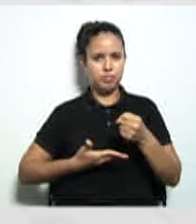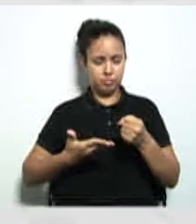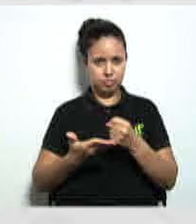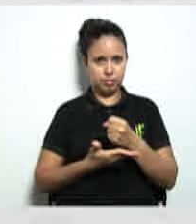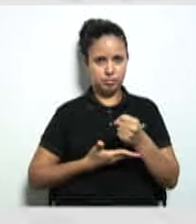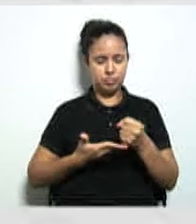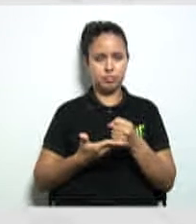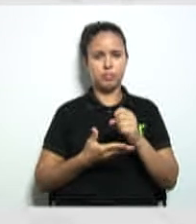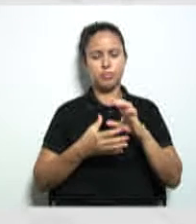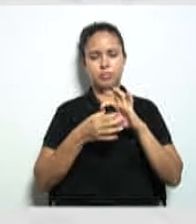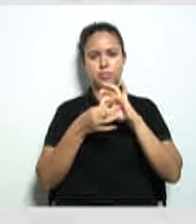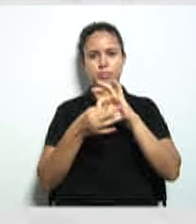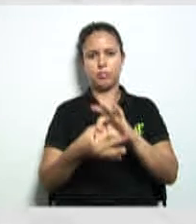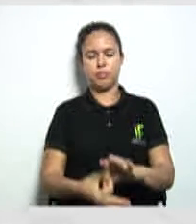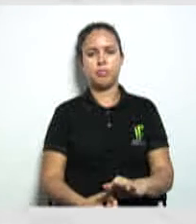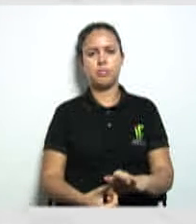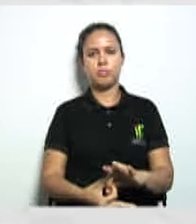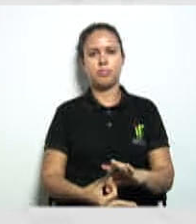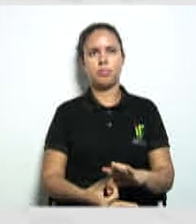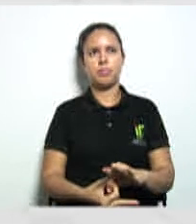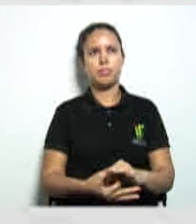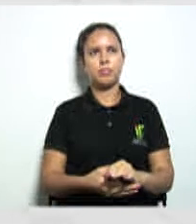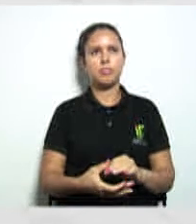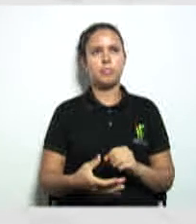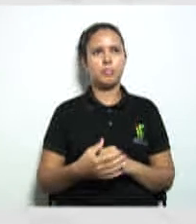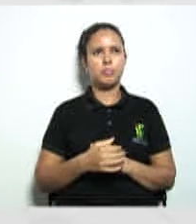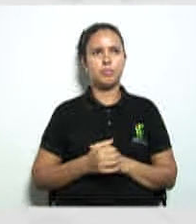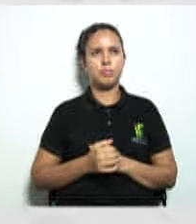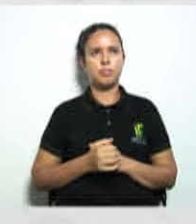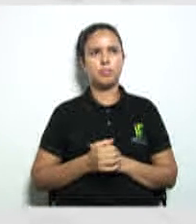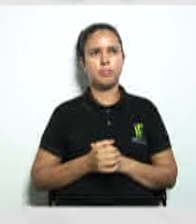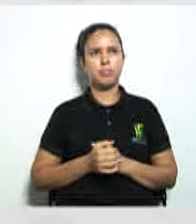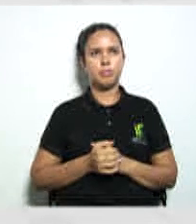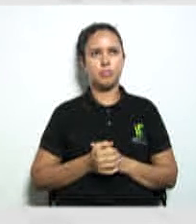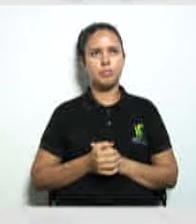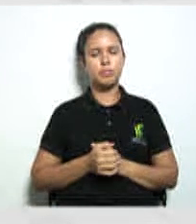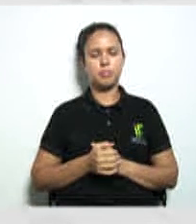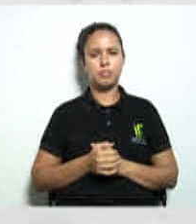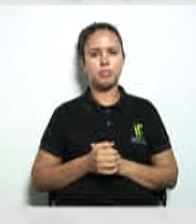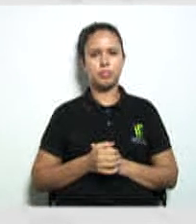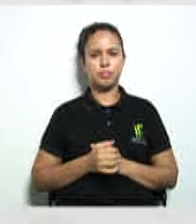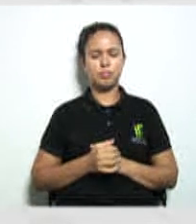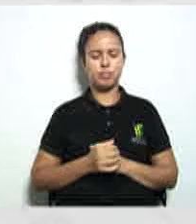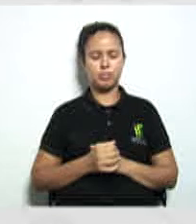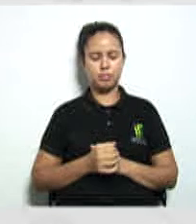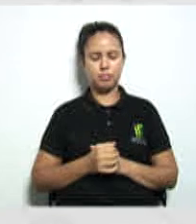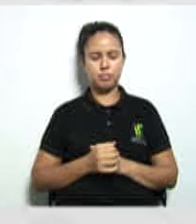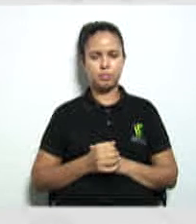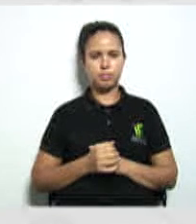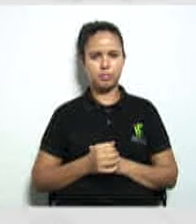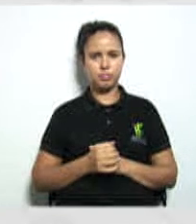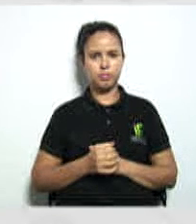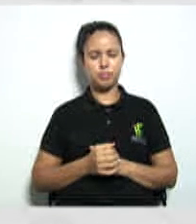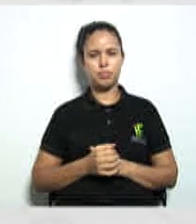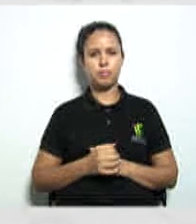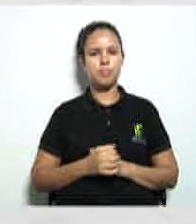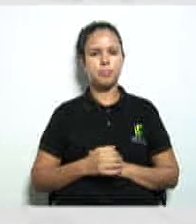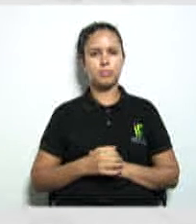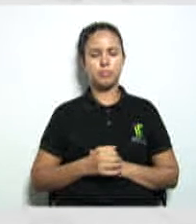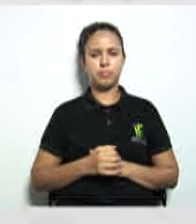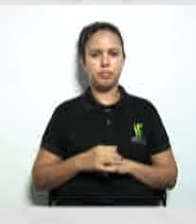se relaciona, né? Poderíamos dizer também assim, né? Olha só. Em relação à letra B,